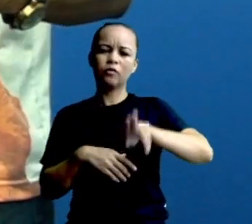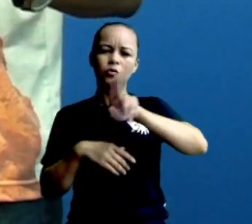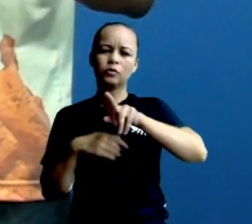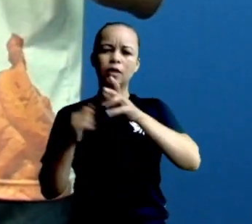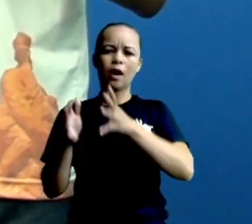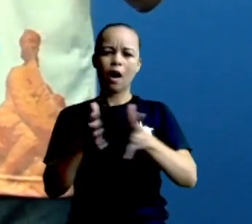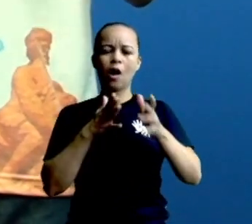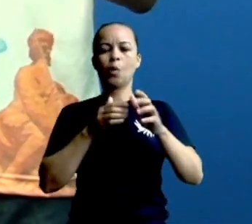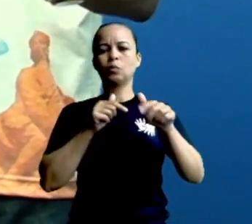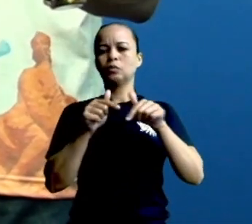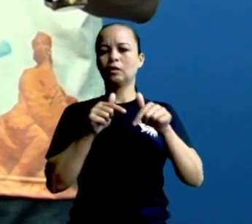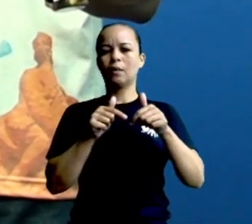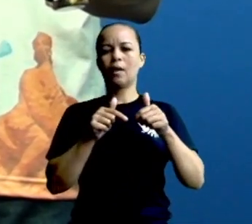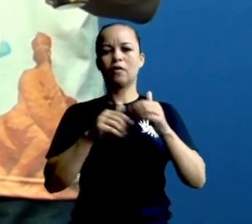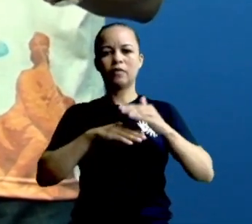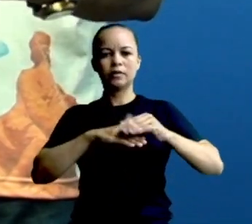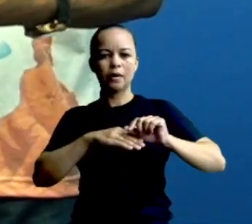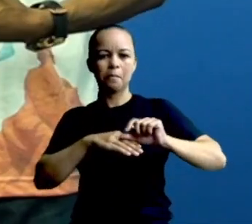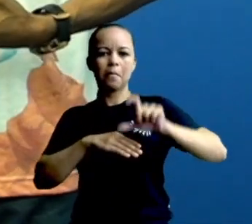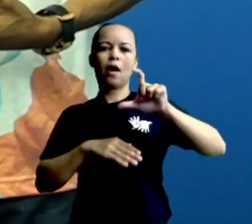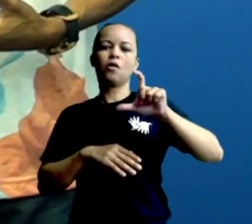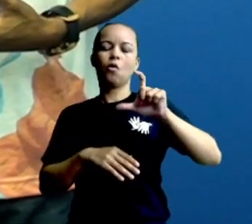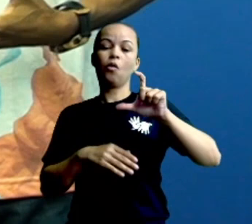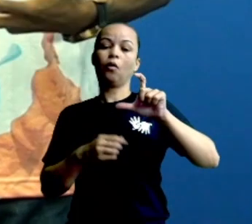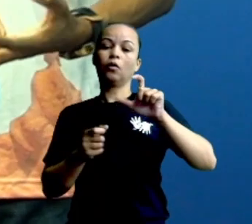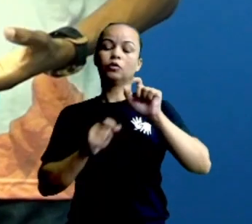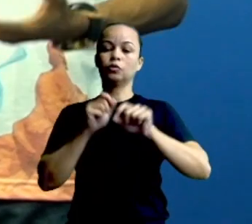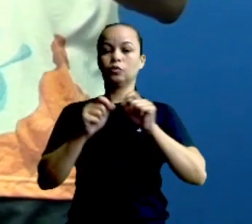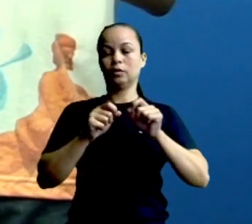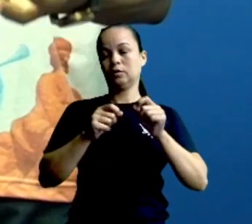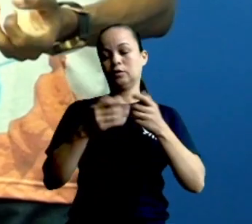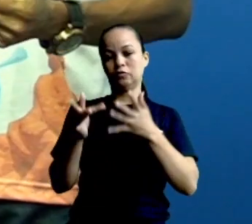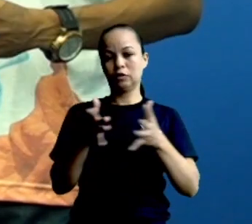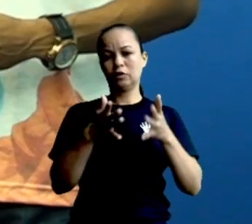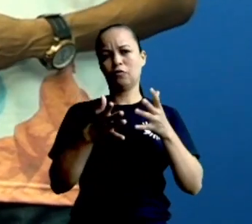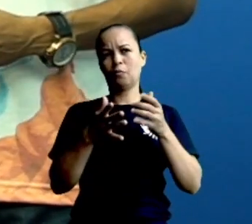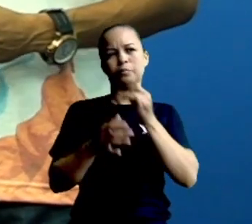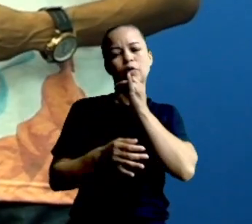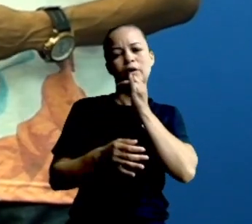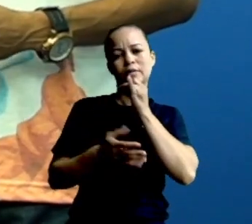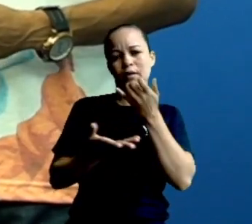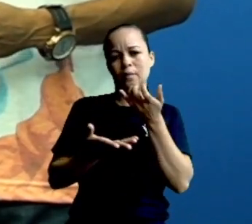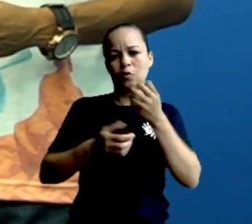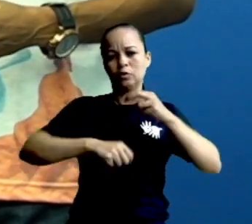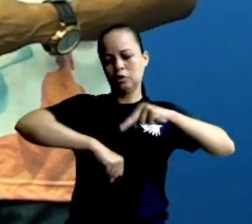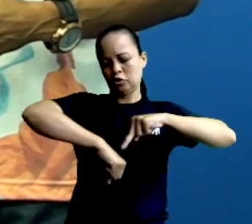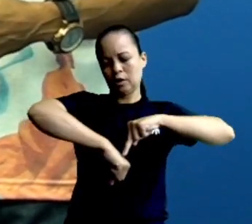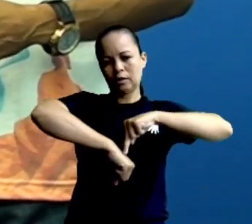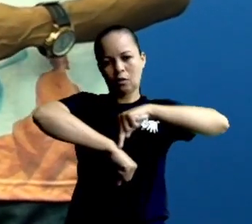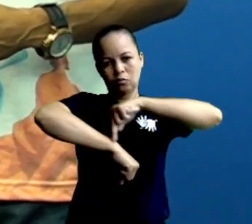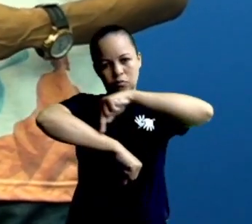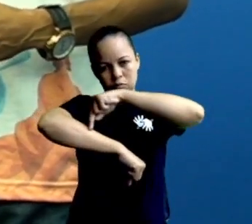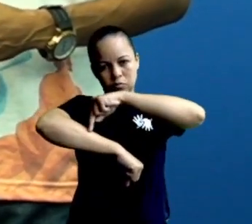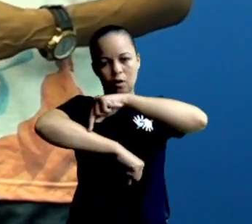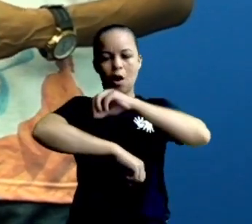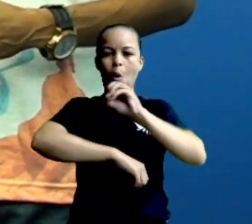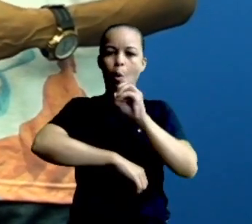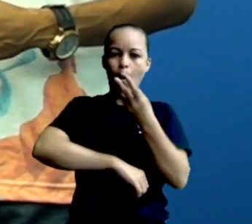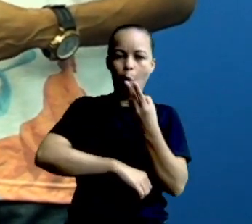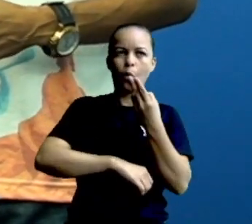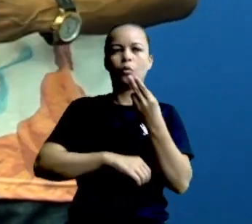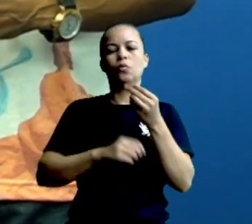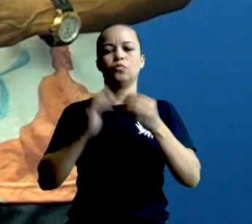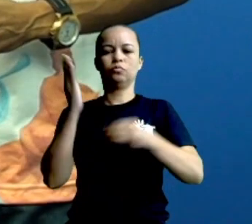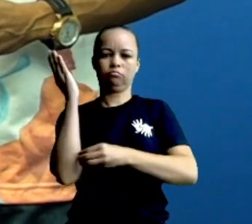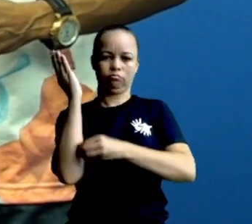Esse trabalho vai ser maior do que se você for, por exemplo, de escada rolante ou no